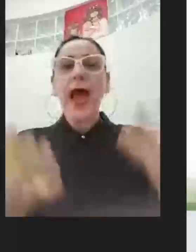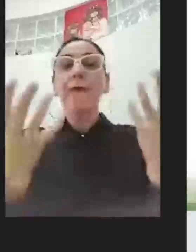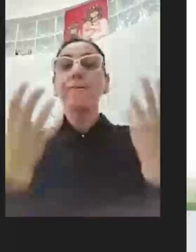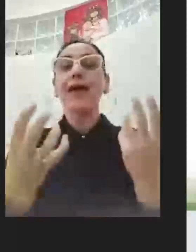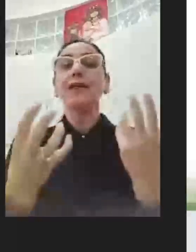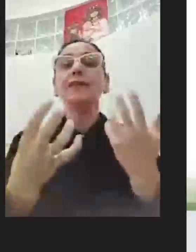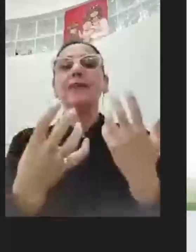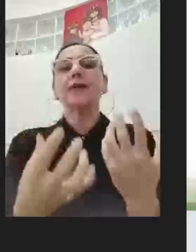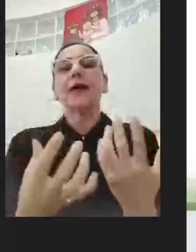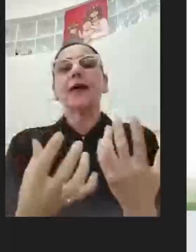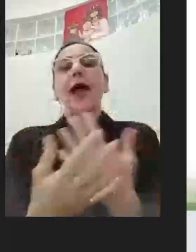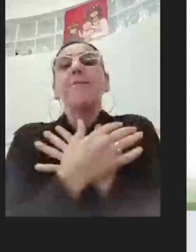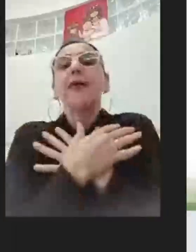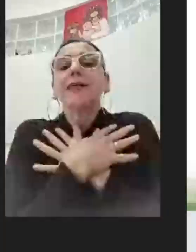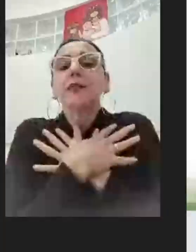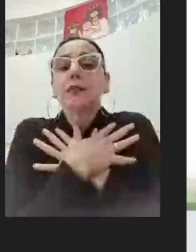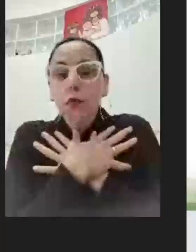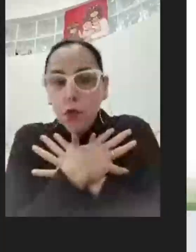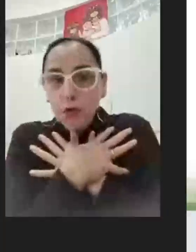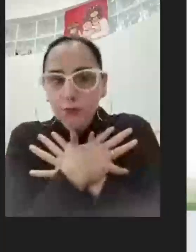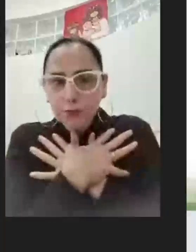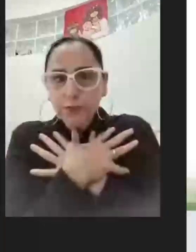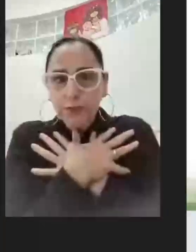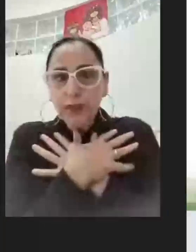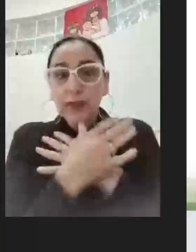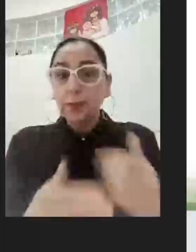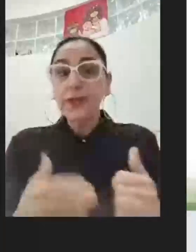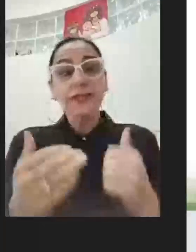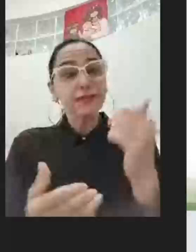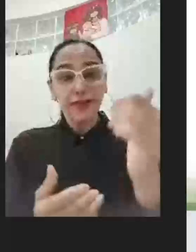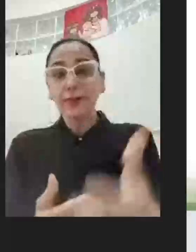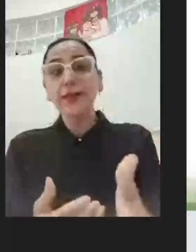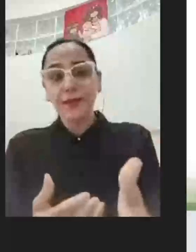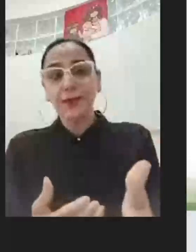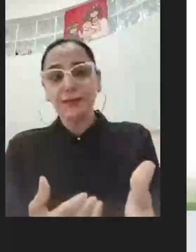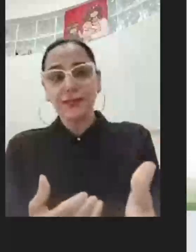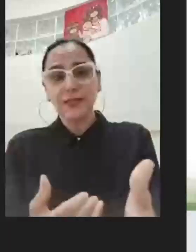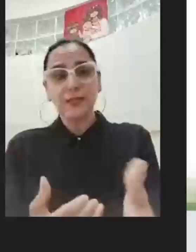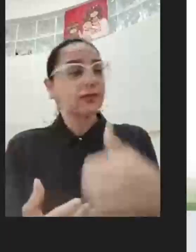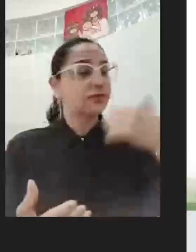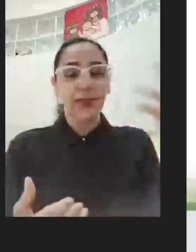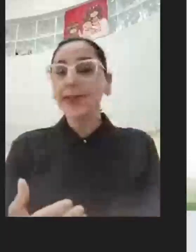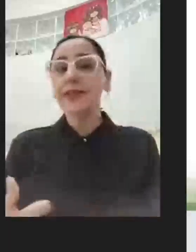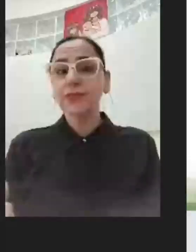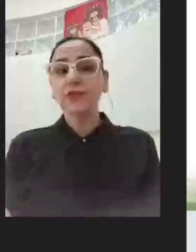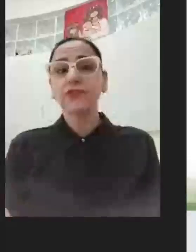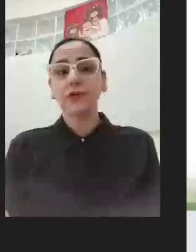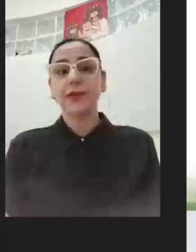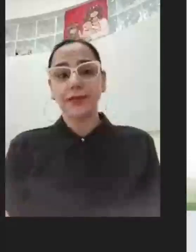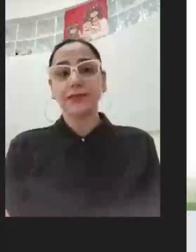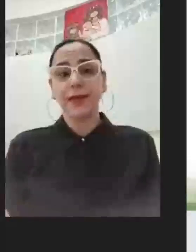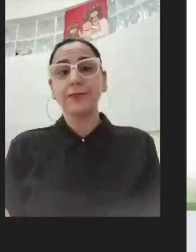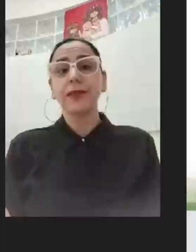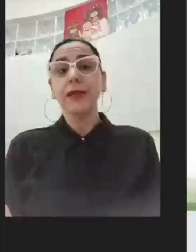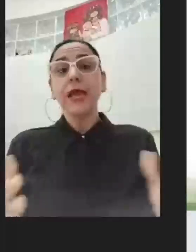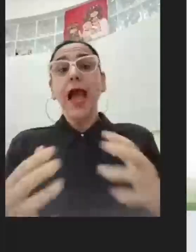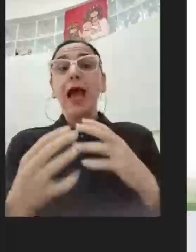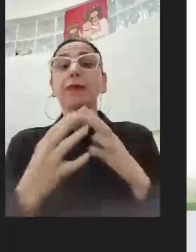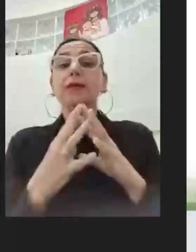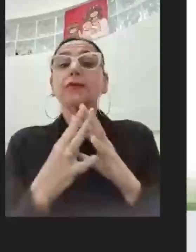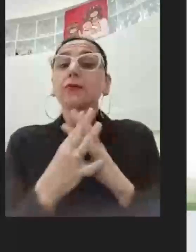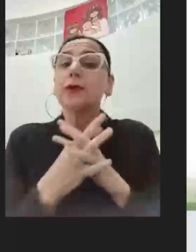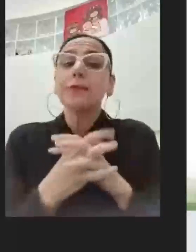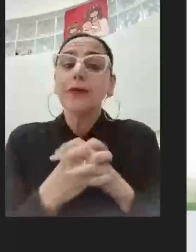acolheu ela, a médica abraçou, e pode ser a enfermeira também fazer isso, as técnicas que estão ali,